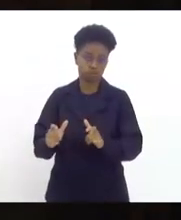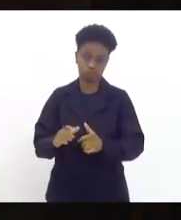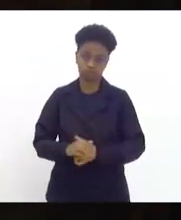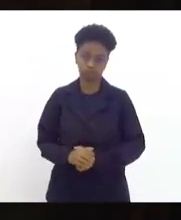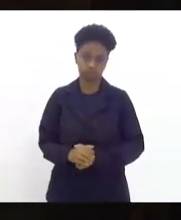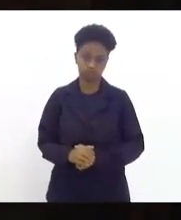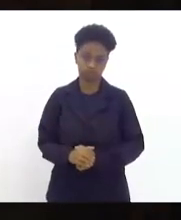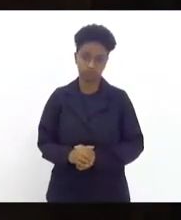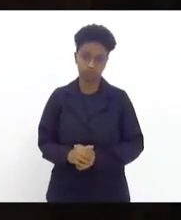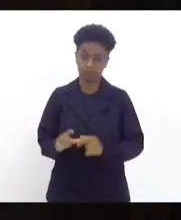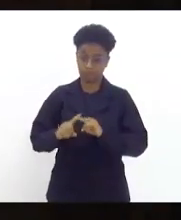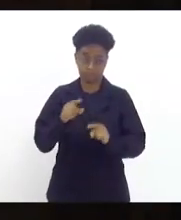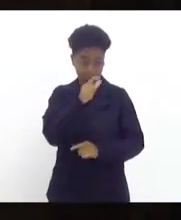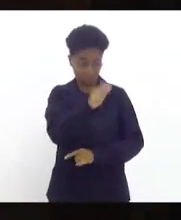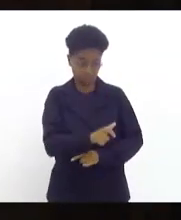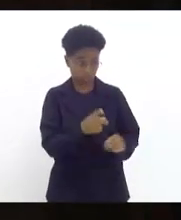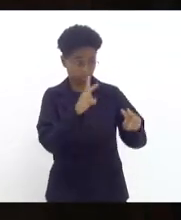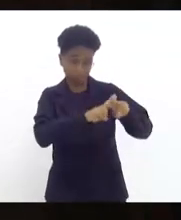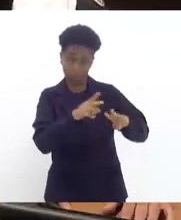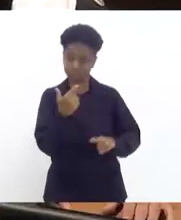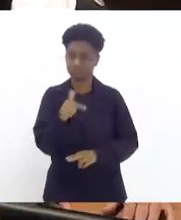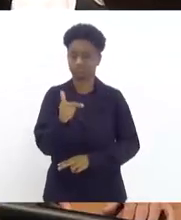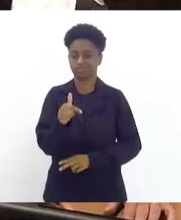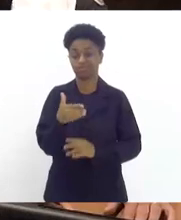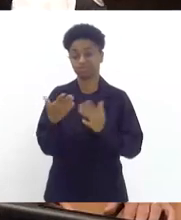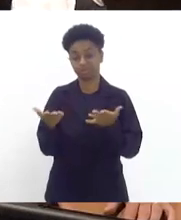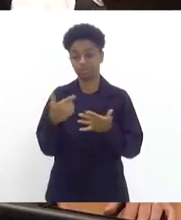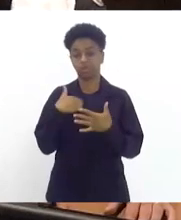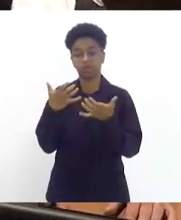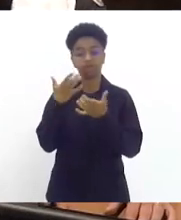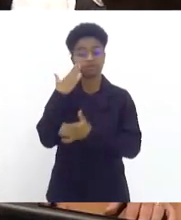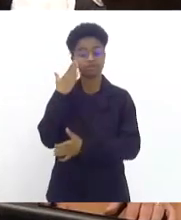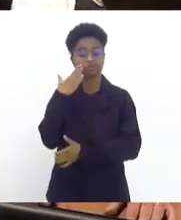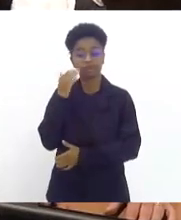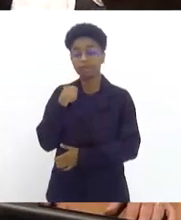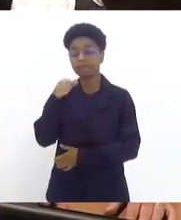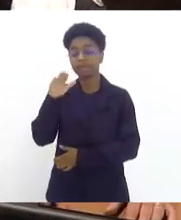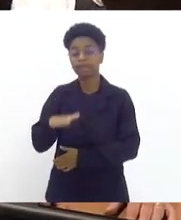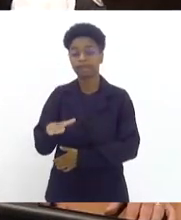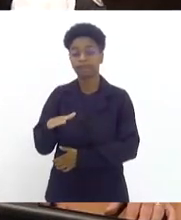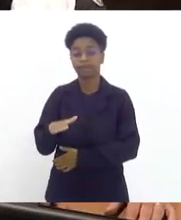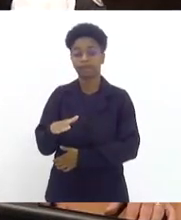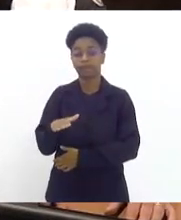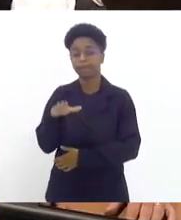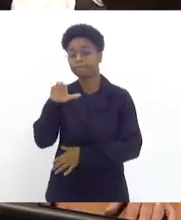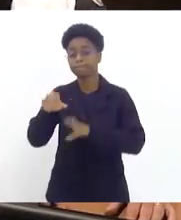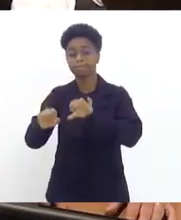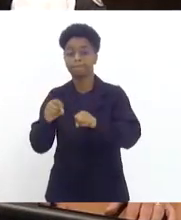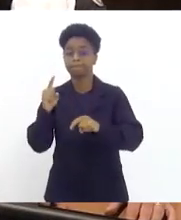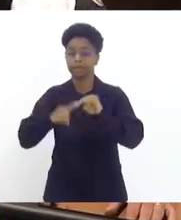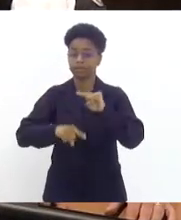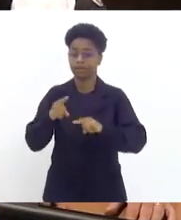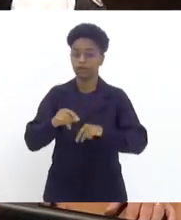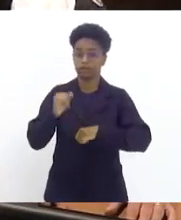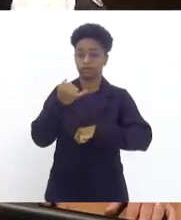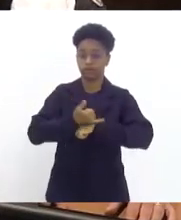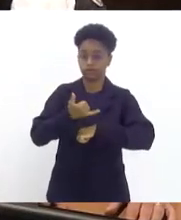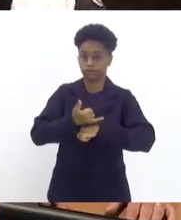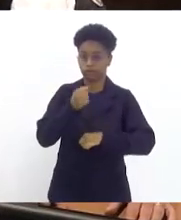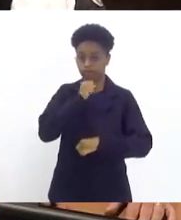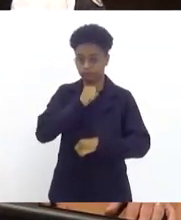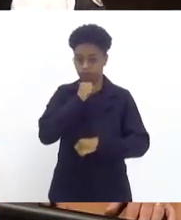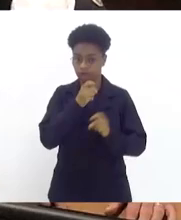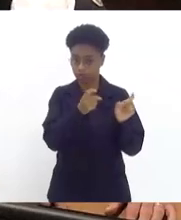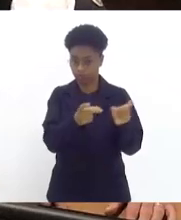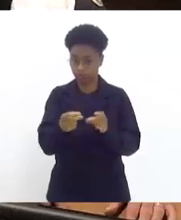ele não vai ser preso eu quero saber aonde Quem é que pega as coisas do ferro velho tá bom o cara vai lá